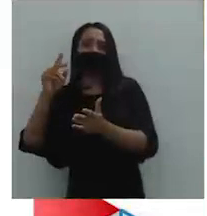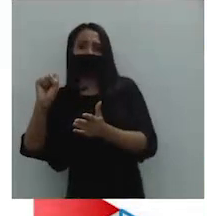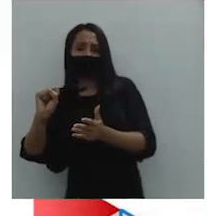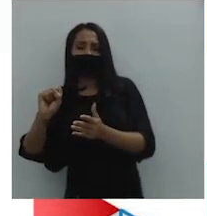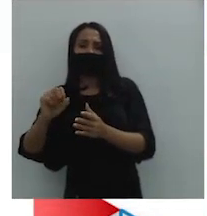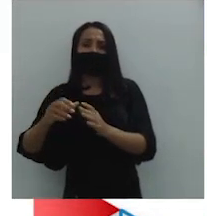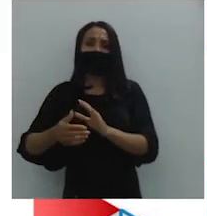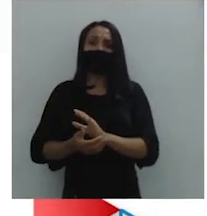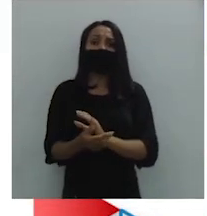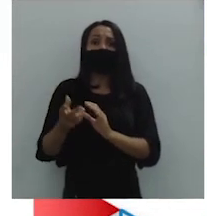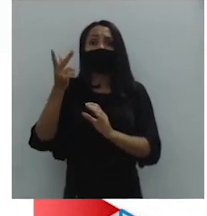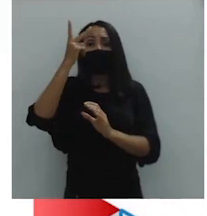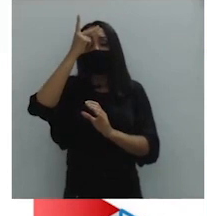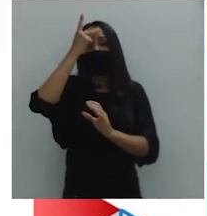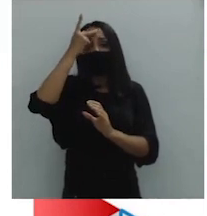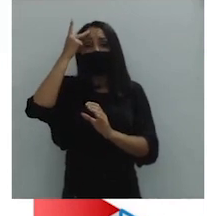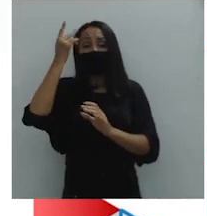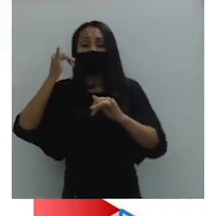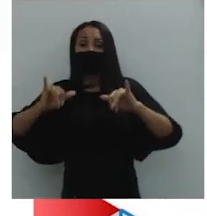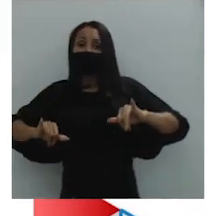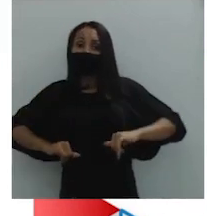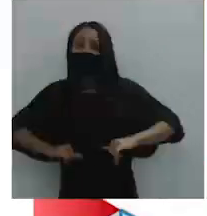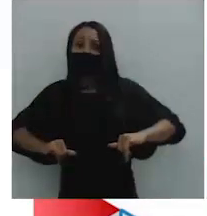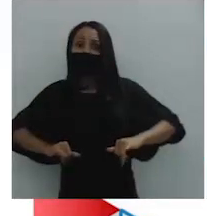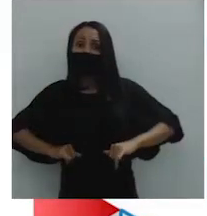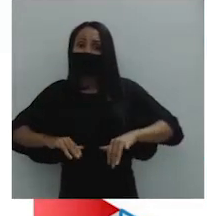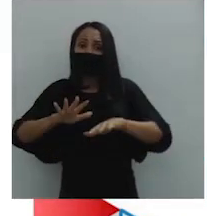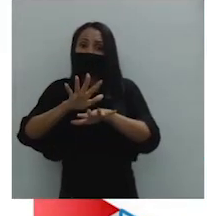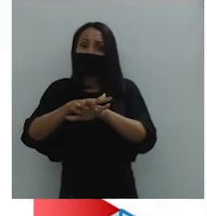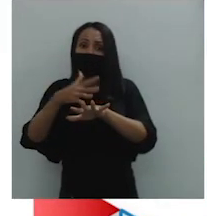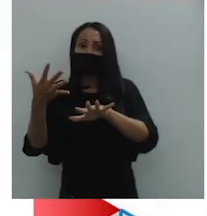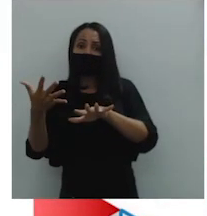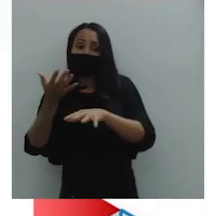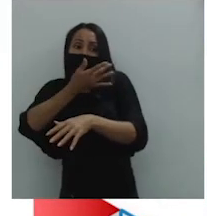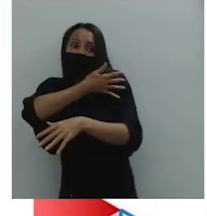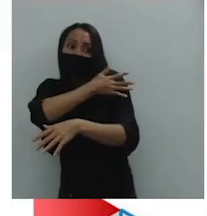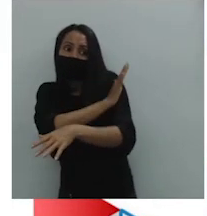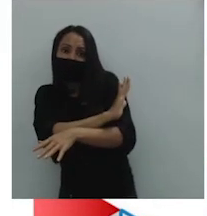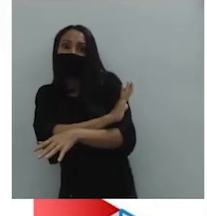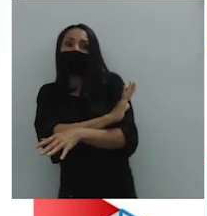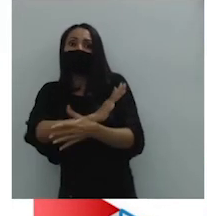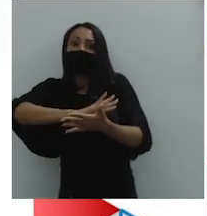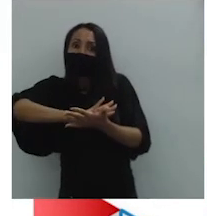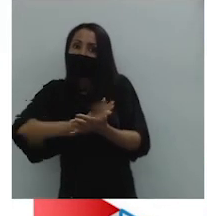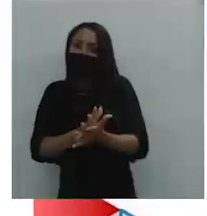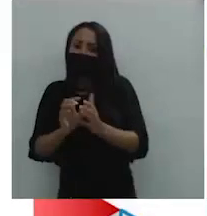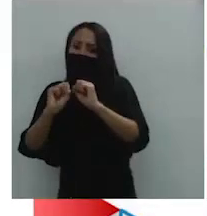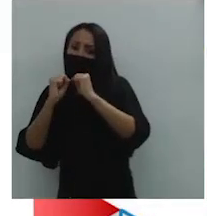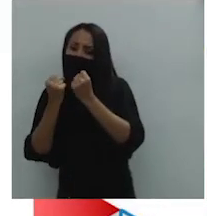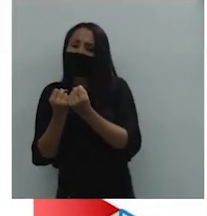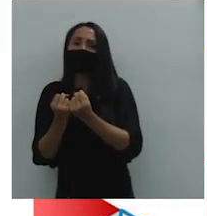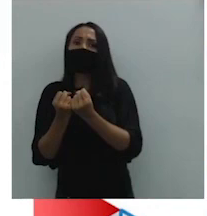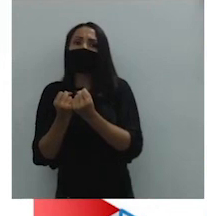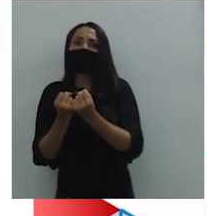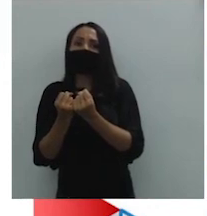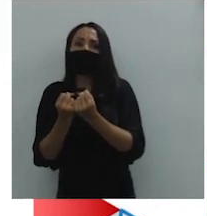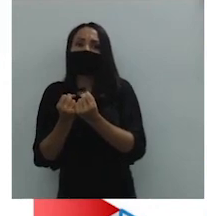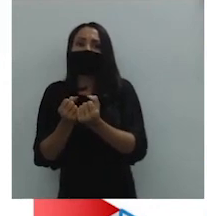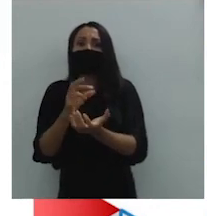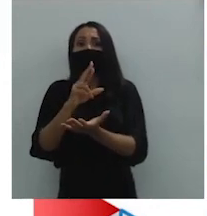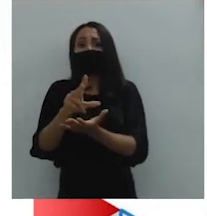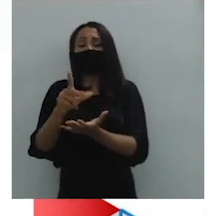toxicodependentes, né? Pessoas que sofrem a exclusão social, que sofrem também